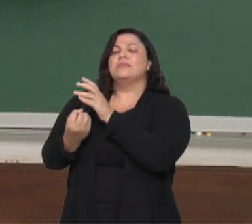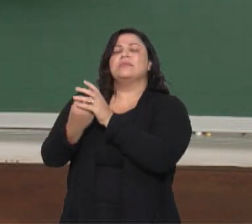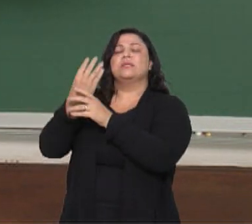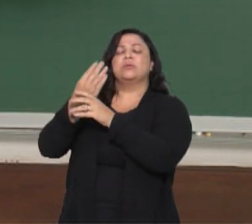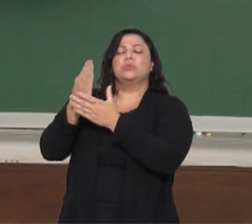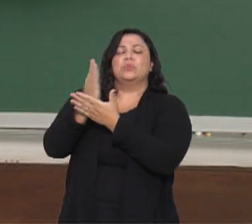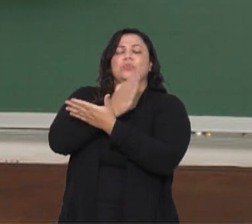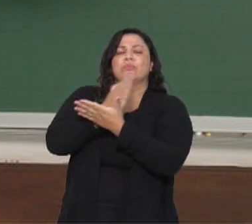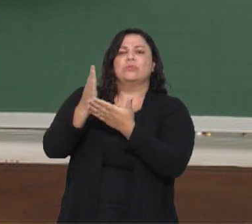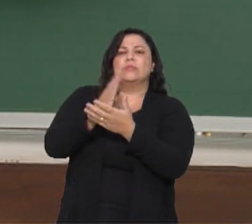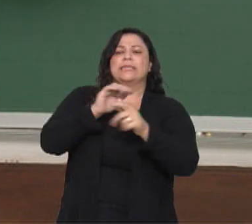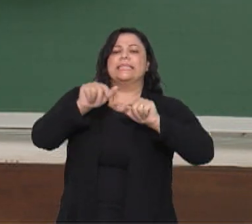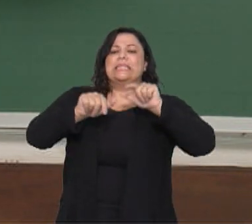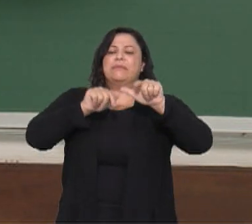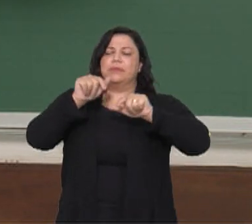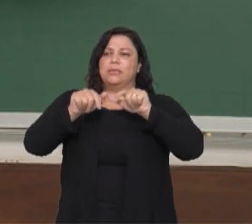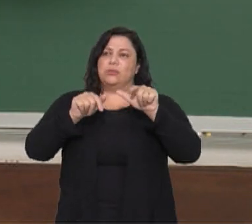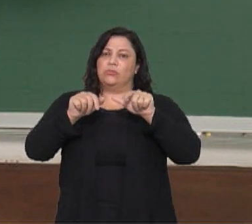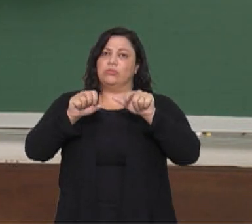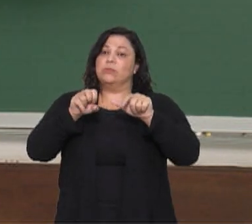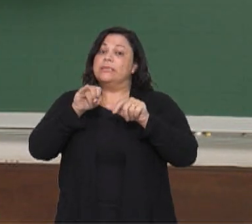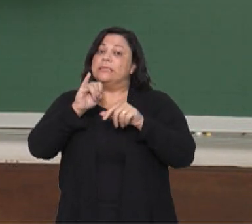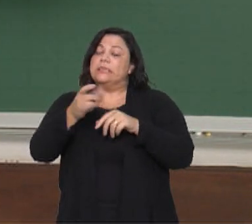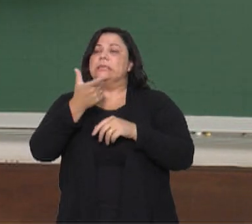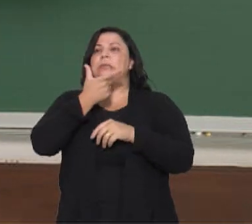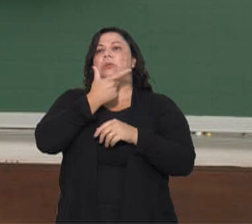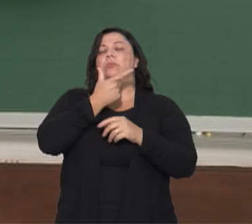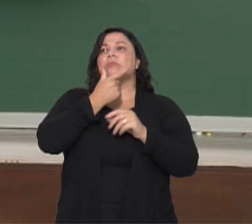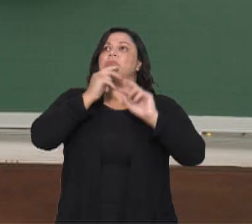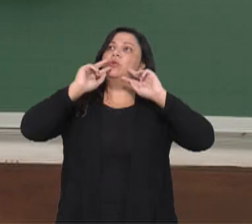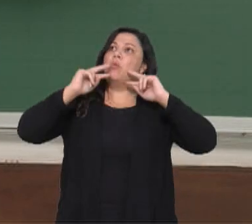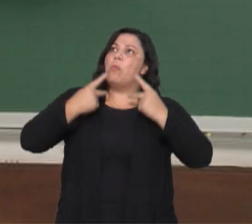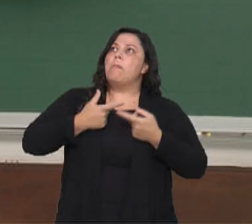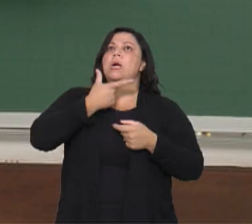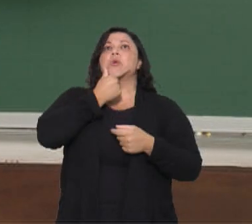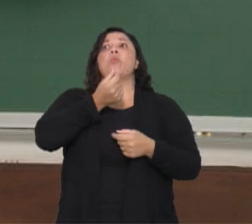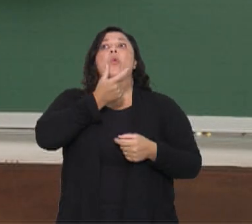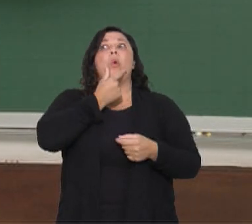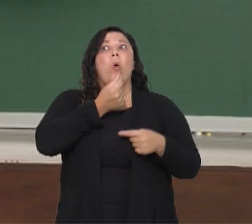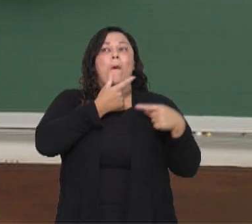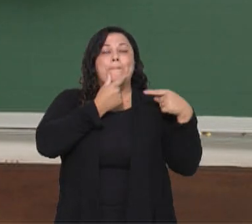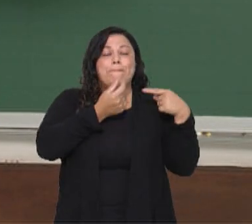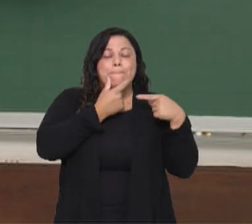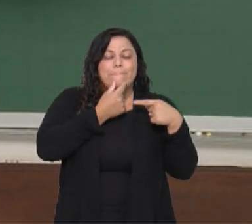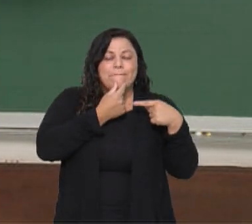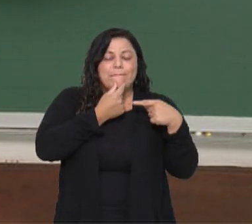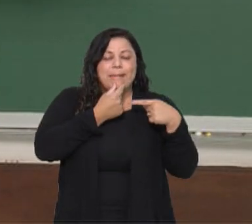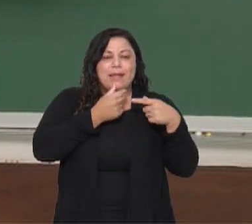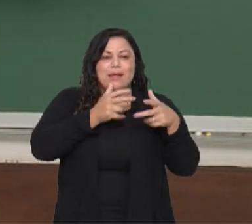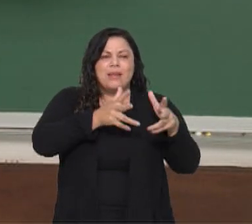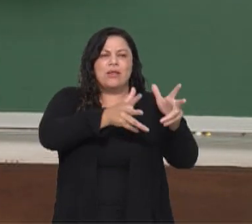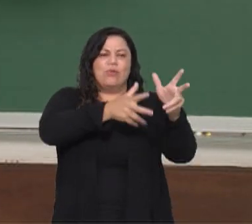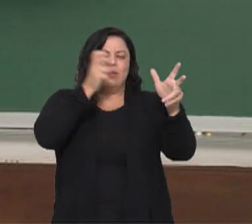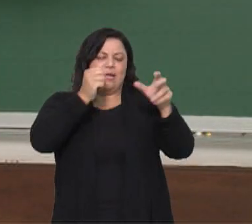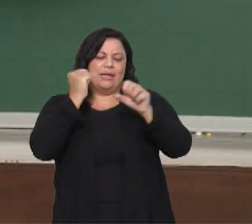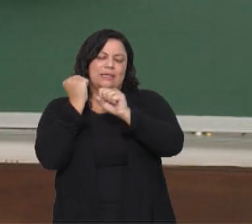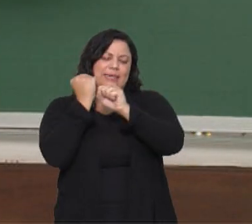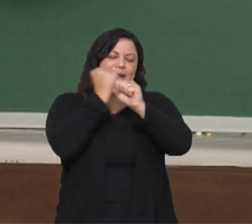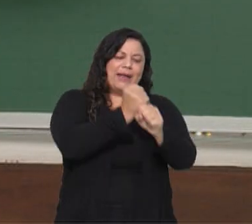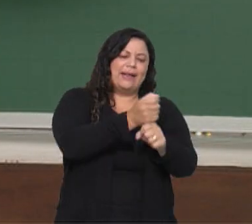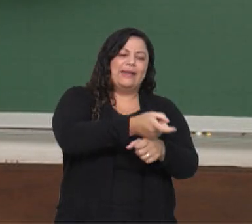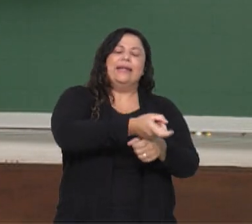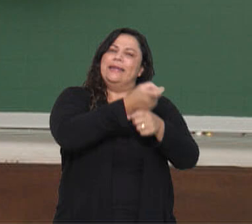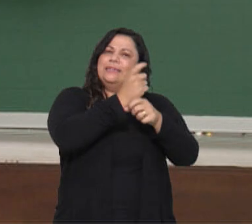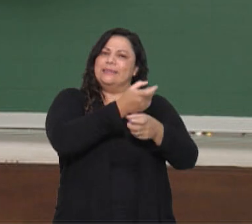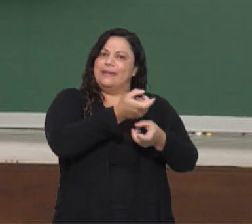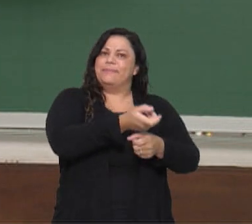Se o homem ia caçar, quem que ficava responsável pela divisão da tarefa, responsável pela criação das crianças? A mulher.